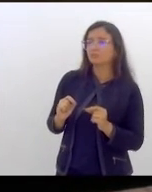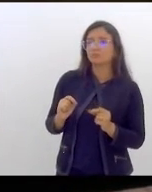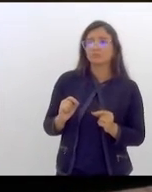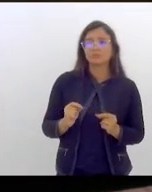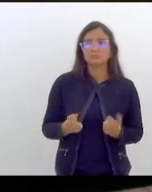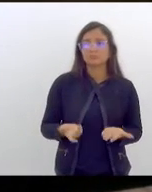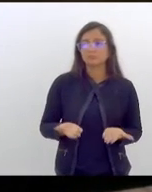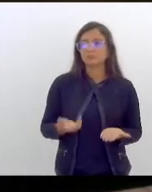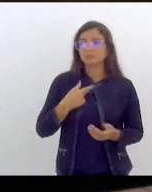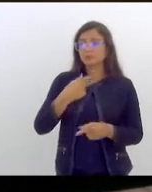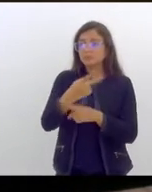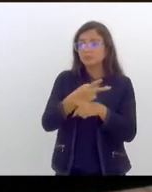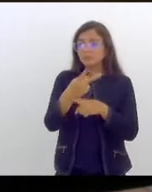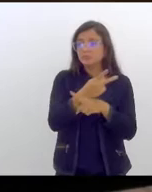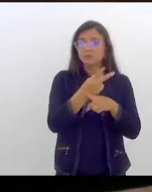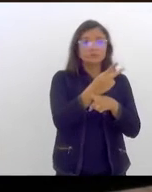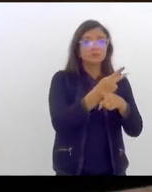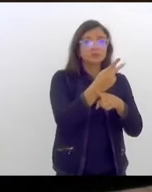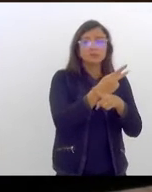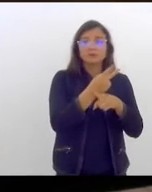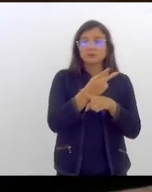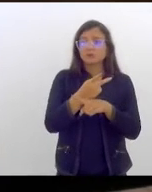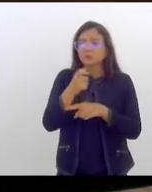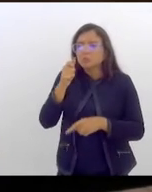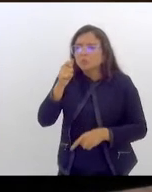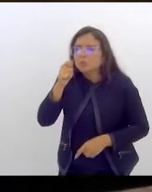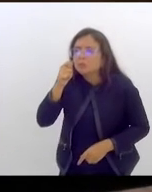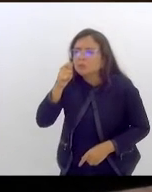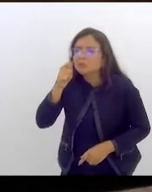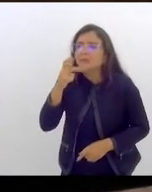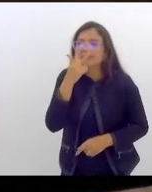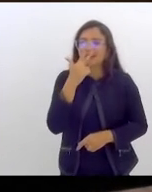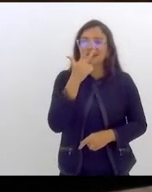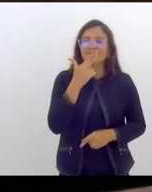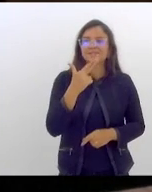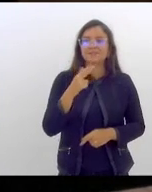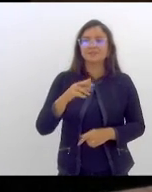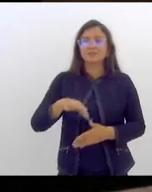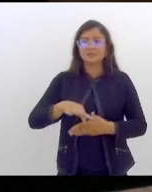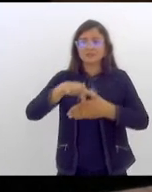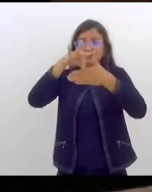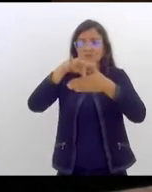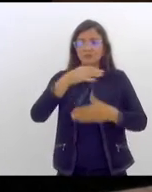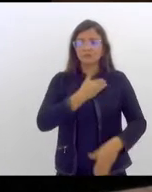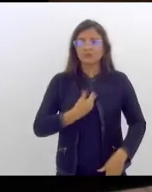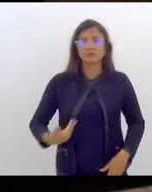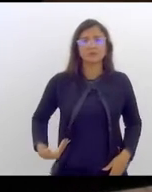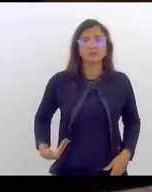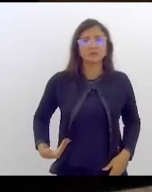uma procurando aqui com a lupa o líder do governo